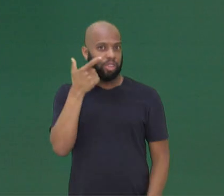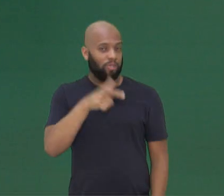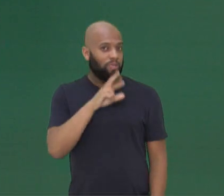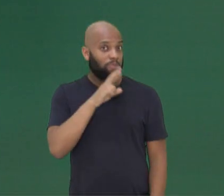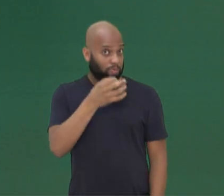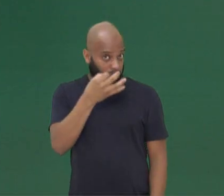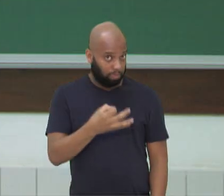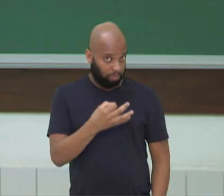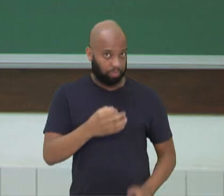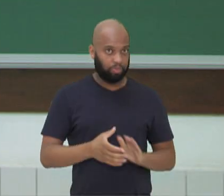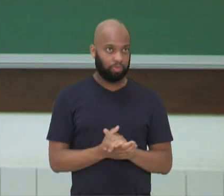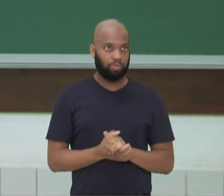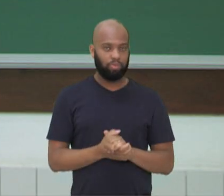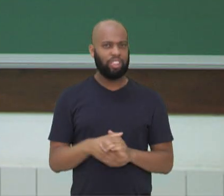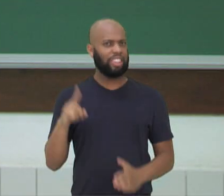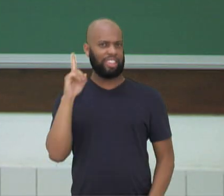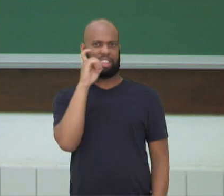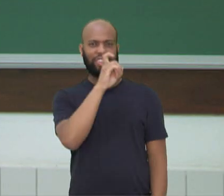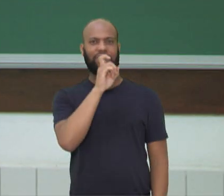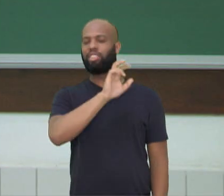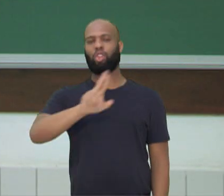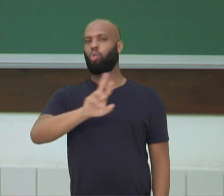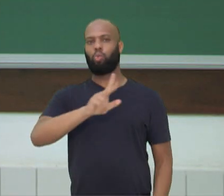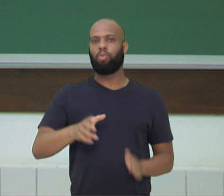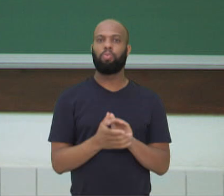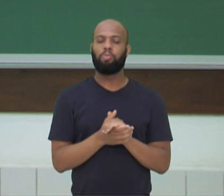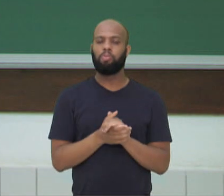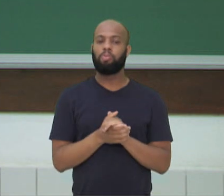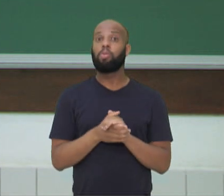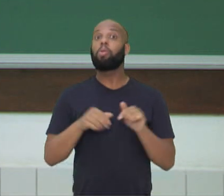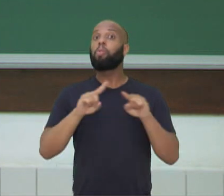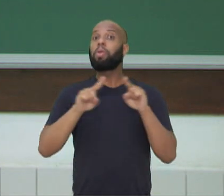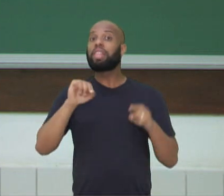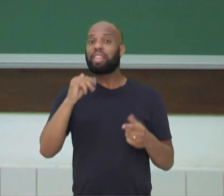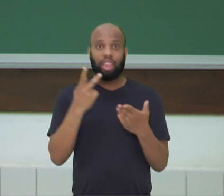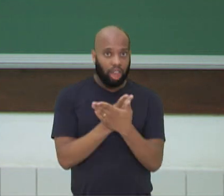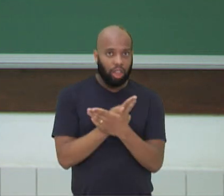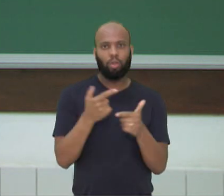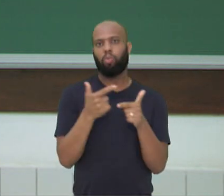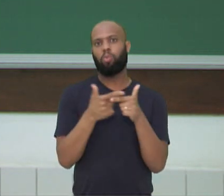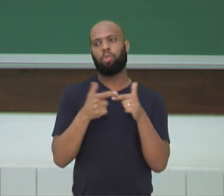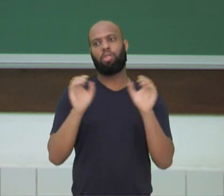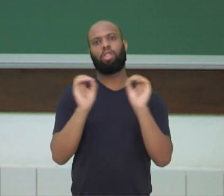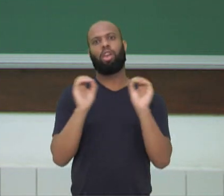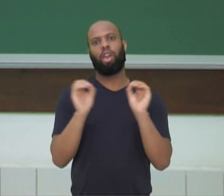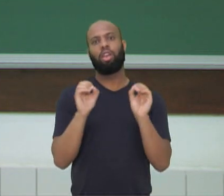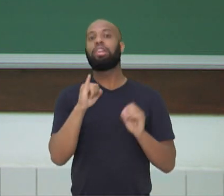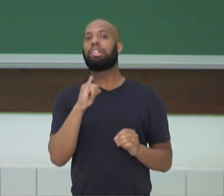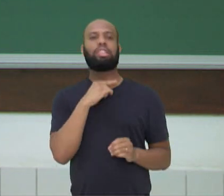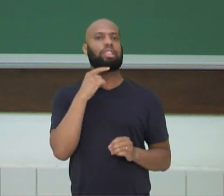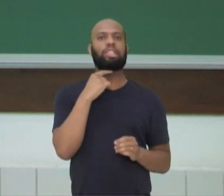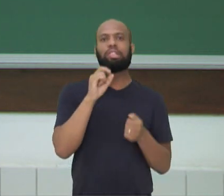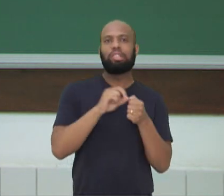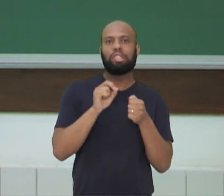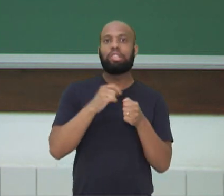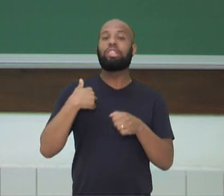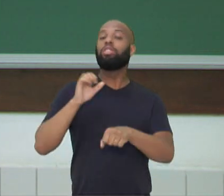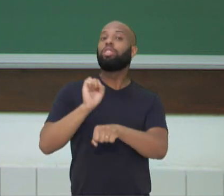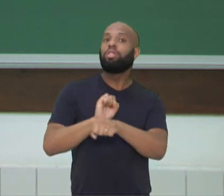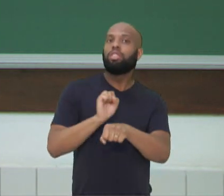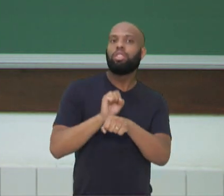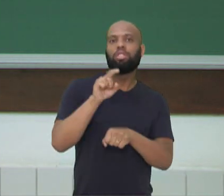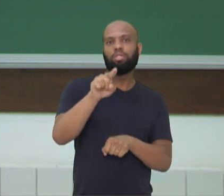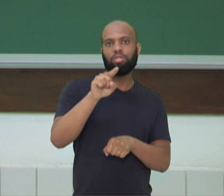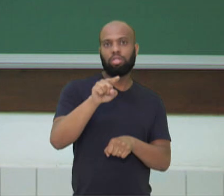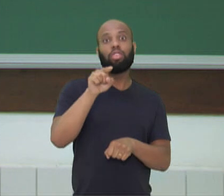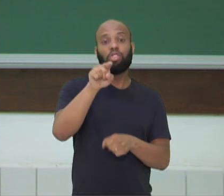exercício? Não era tão difícil, né? Mas não tem problema se você errou, se você não conseguiu fazer. Eu vou dar um tempinho para